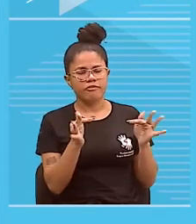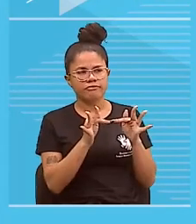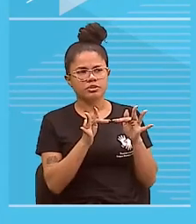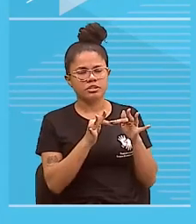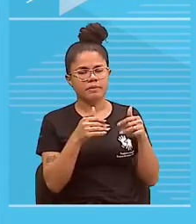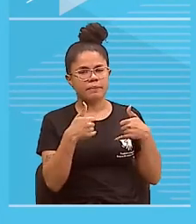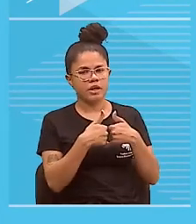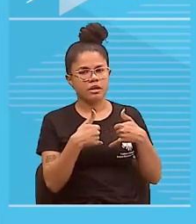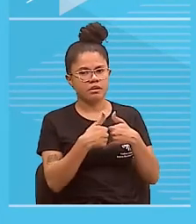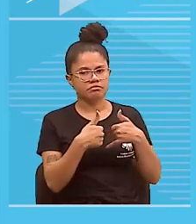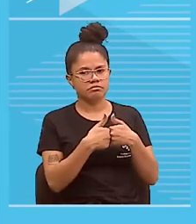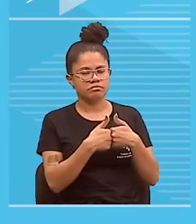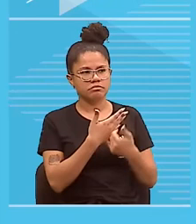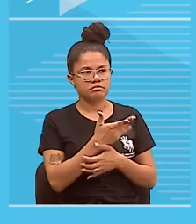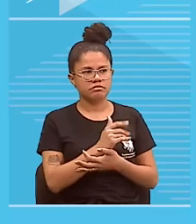presentes